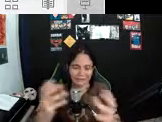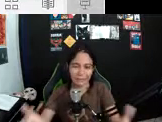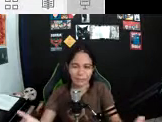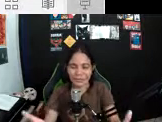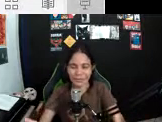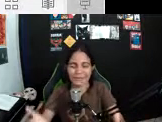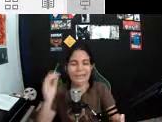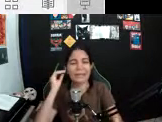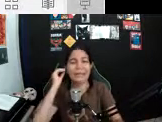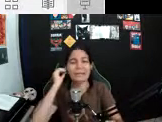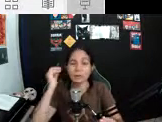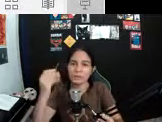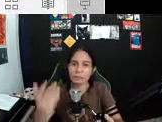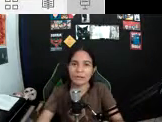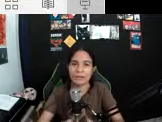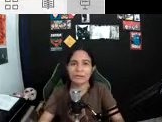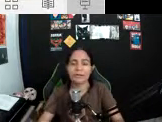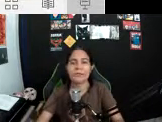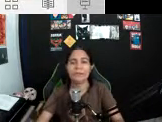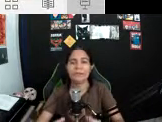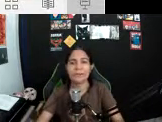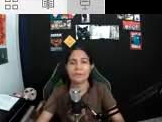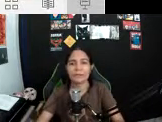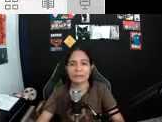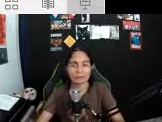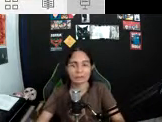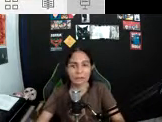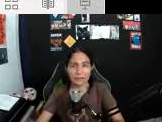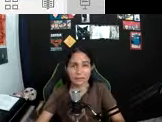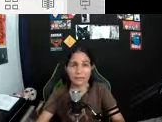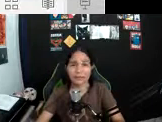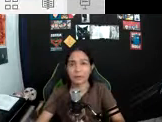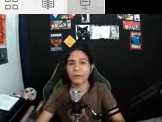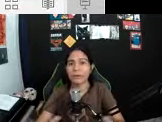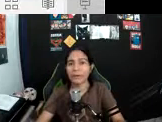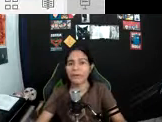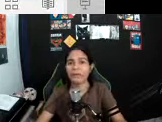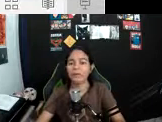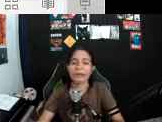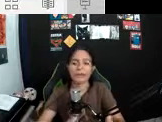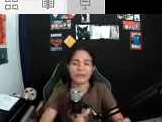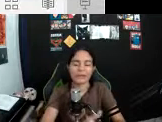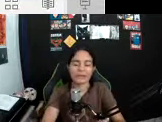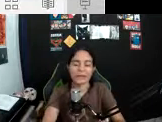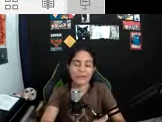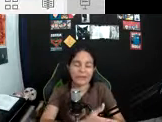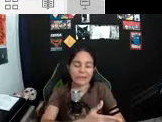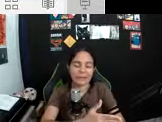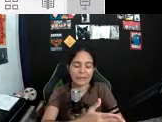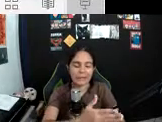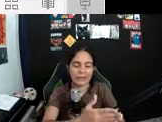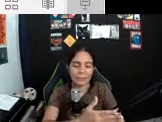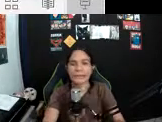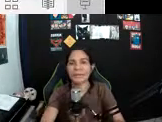correta, mas são políticos, Alguns políticos que nos representam, seja ele a qualquer nível, seja